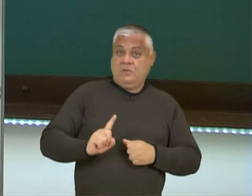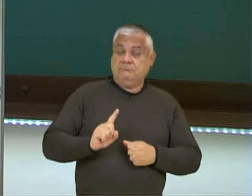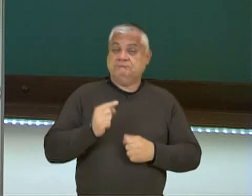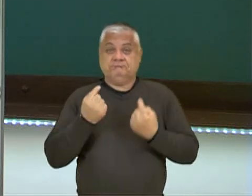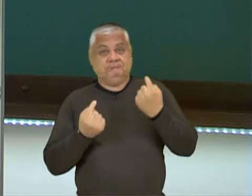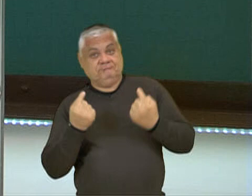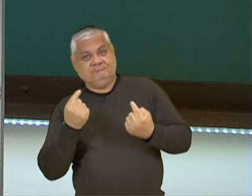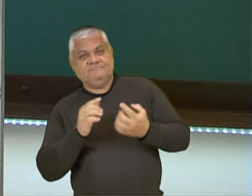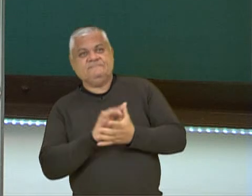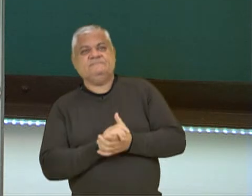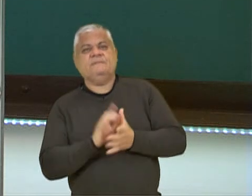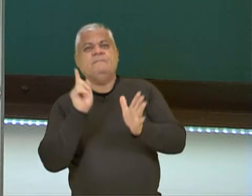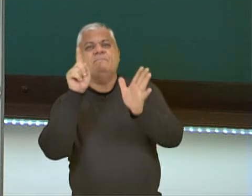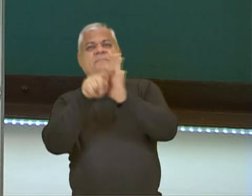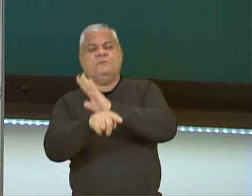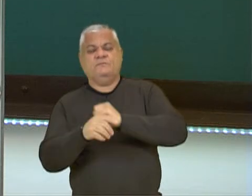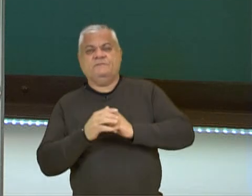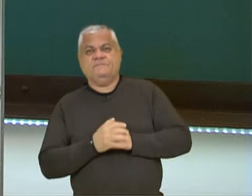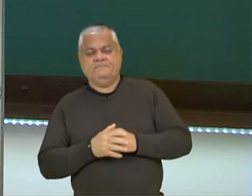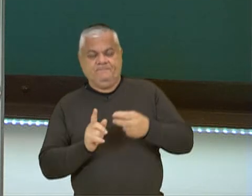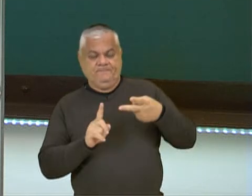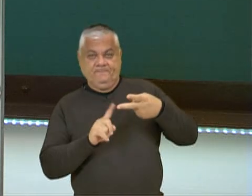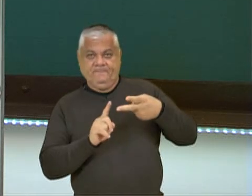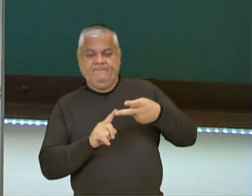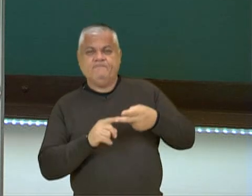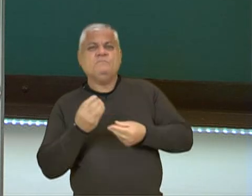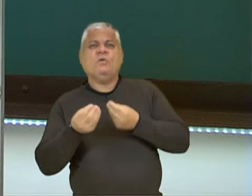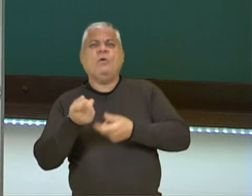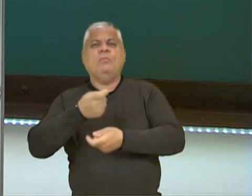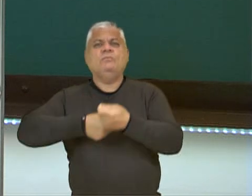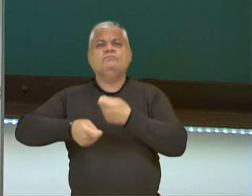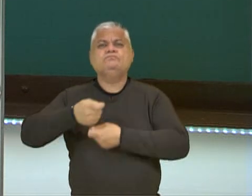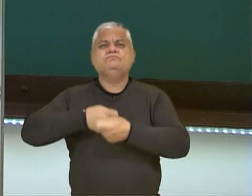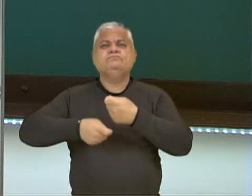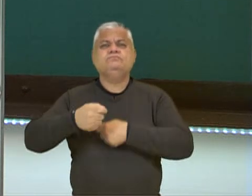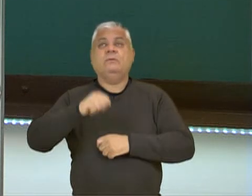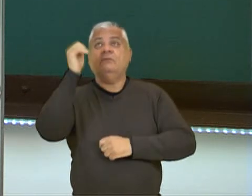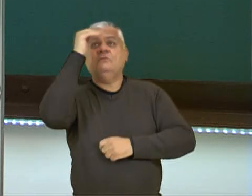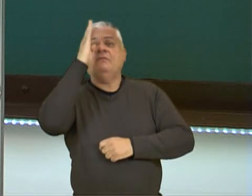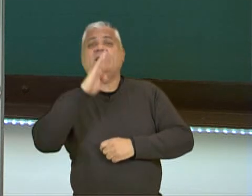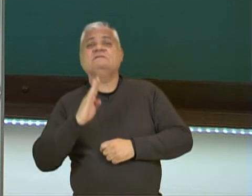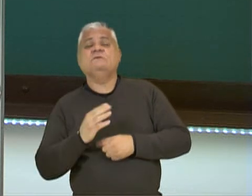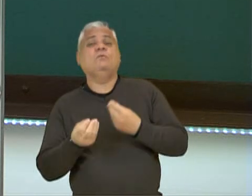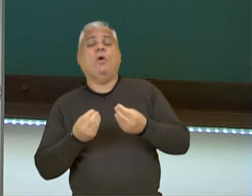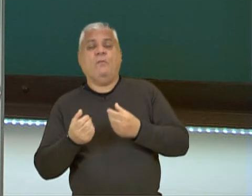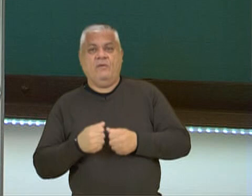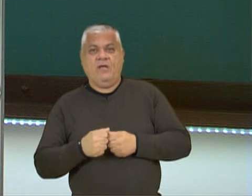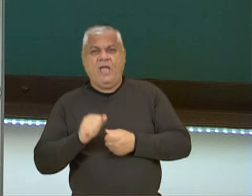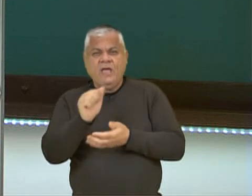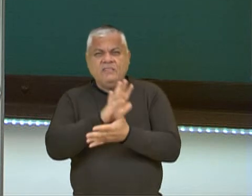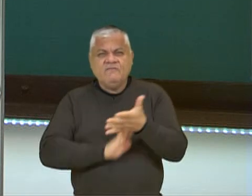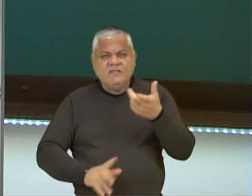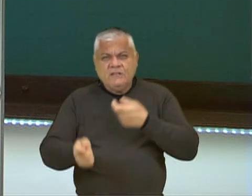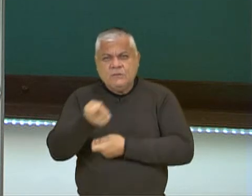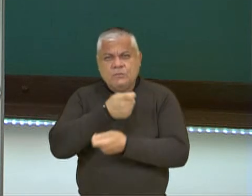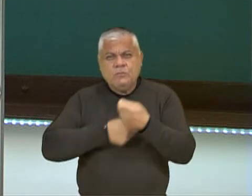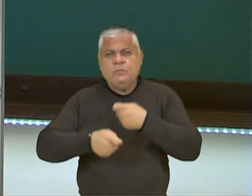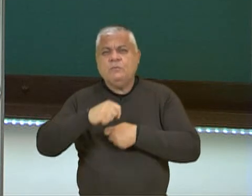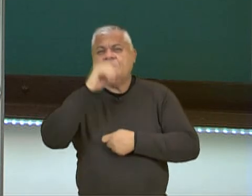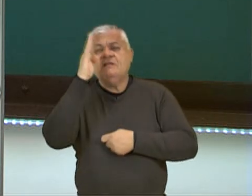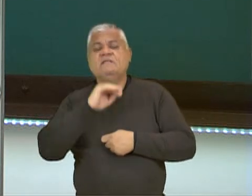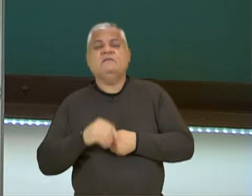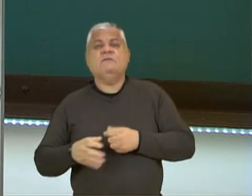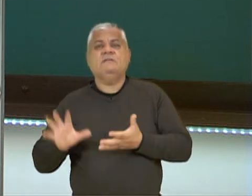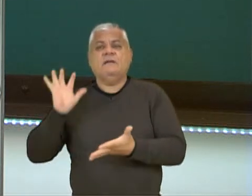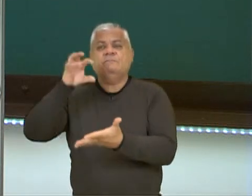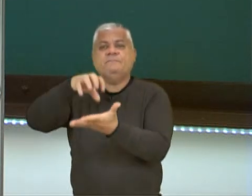Outra perguntinha, como ocorre a atividade econômica no Brasil? Então, pensando no agronegócio, a que setor ele